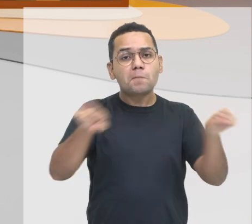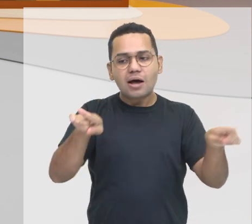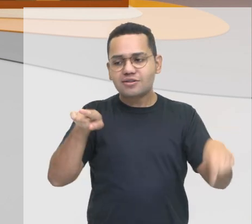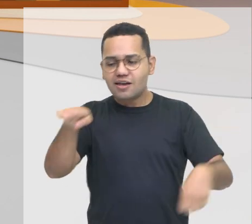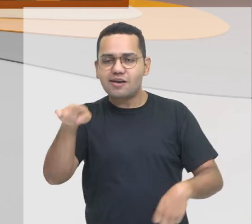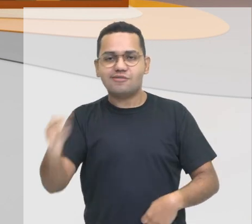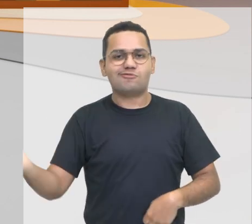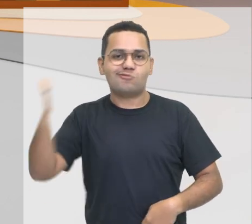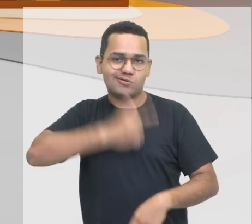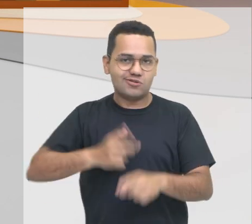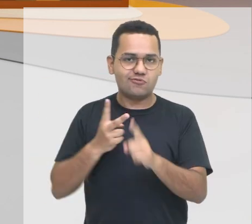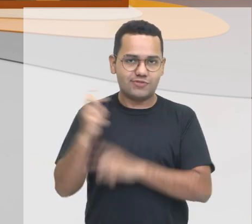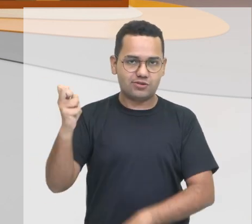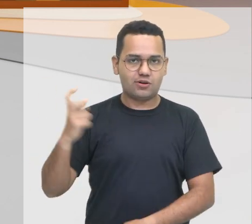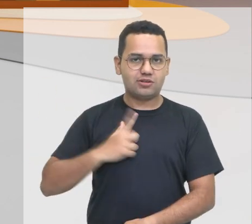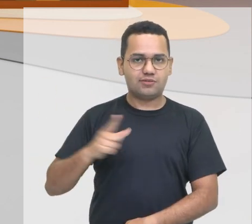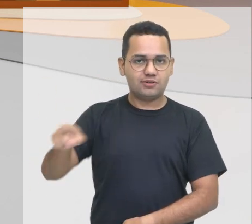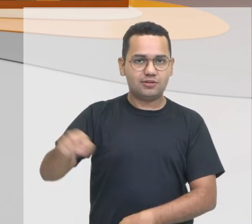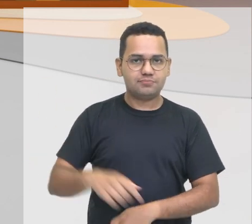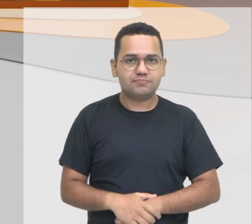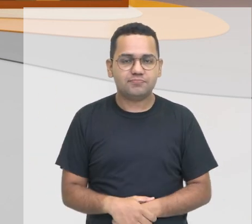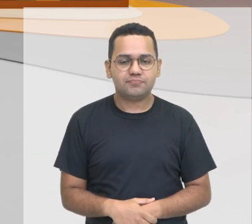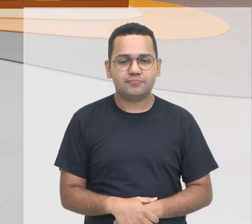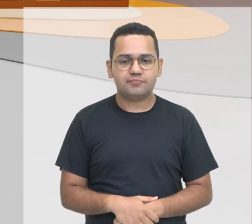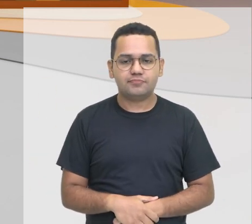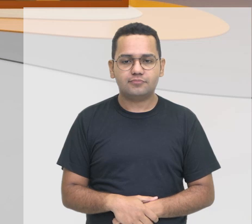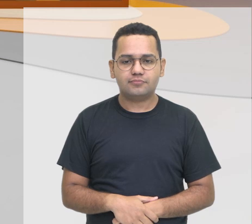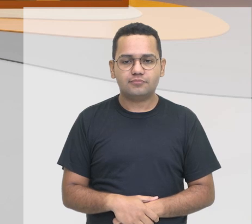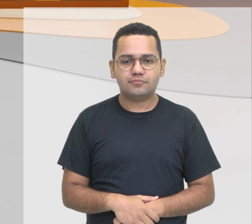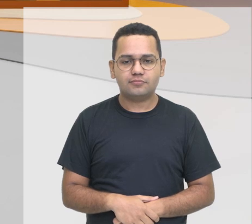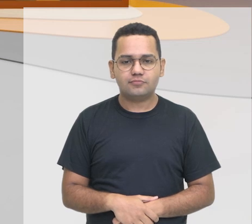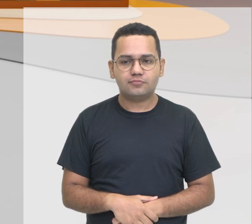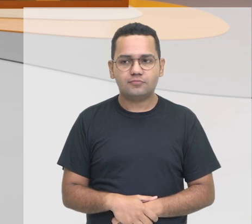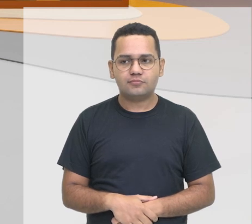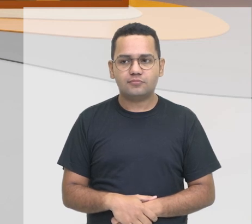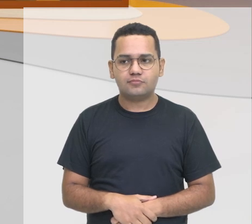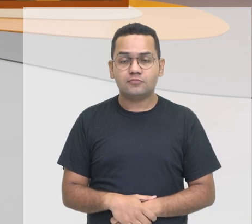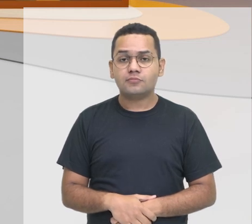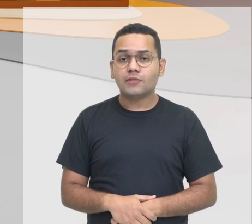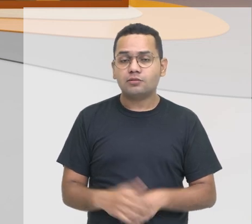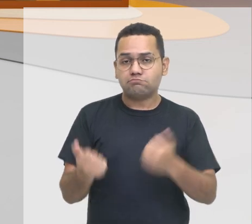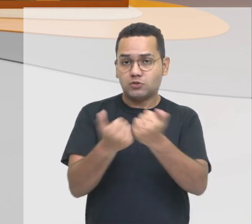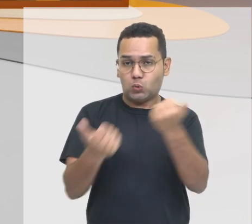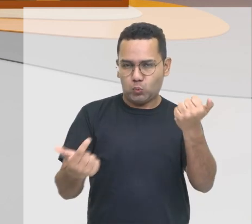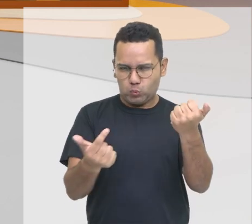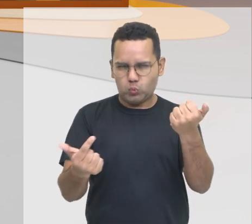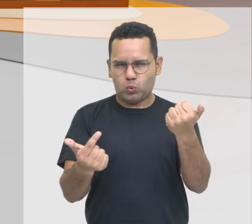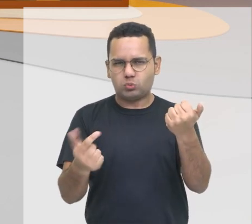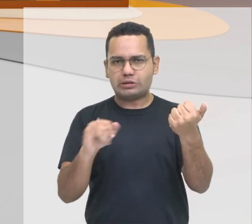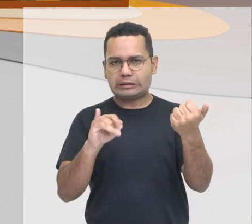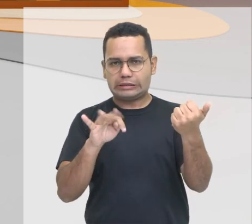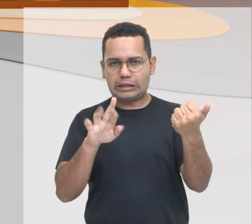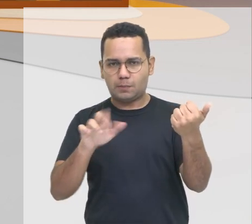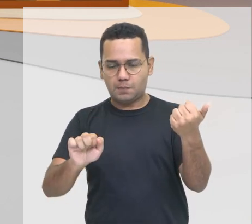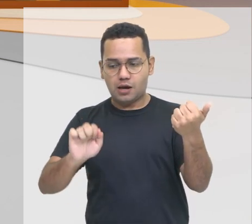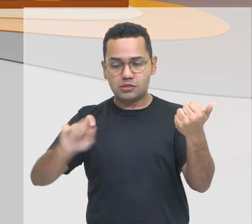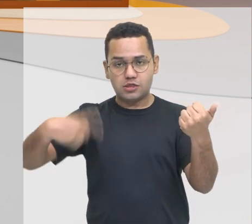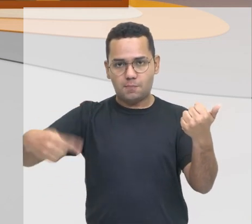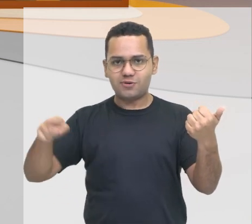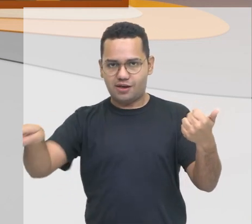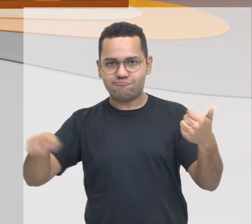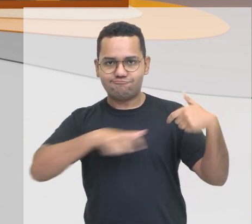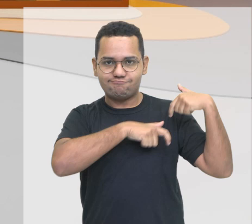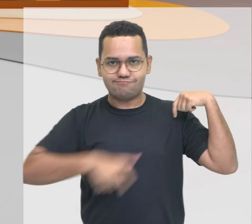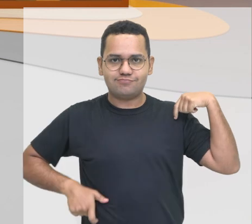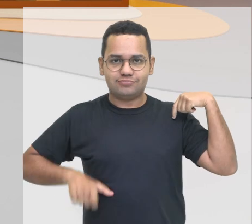FHC sendo, né, o próximo a assumir, depois do Itamar, justamente, né, depois de